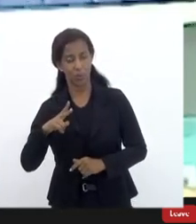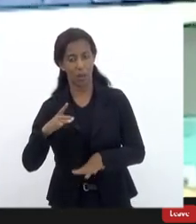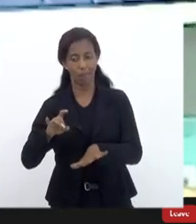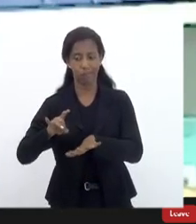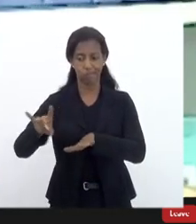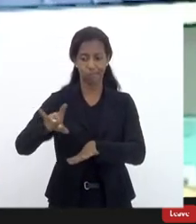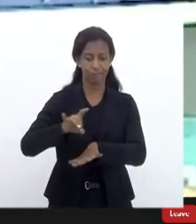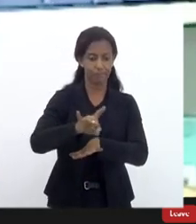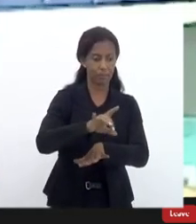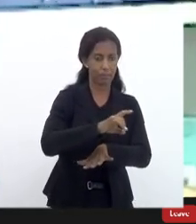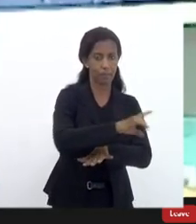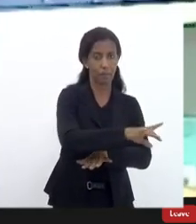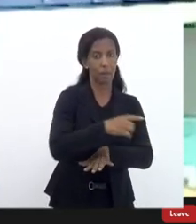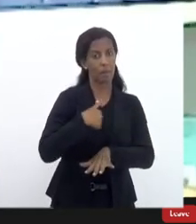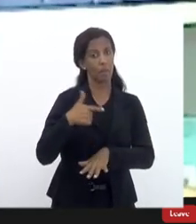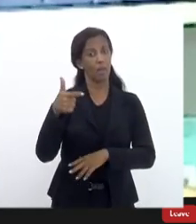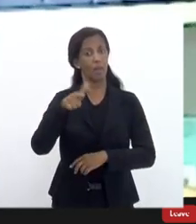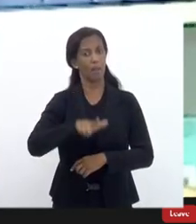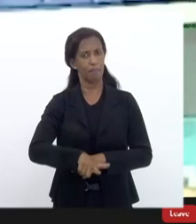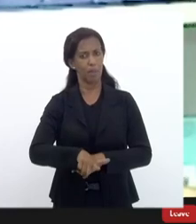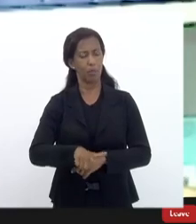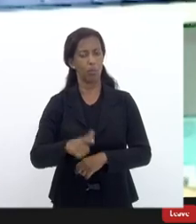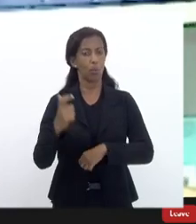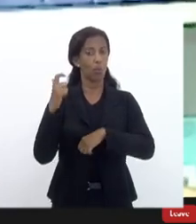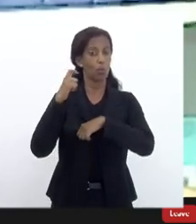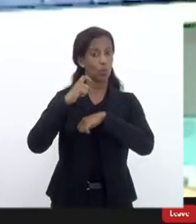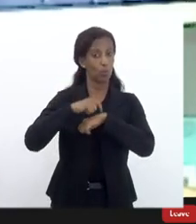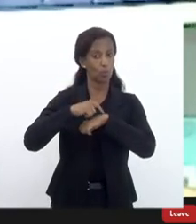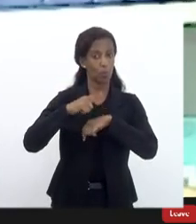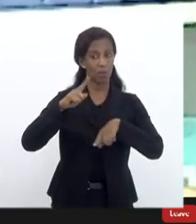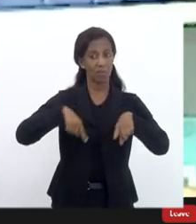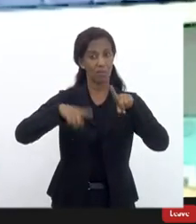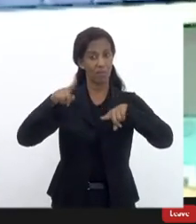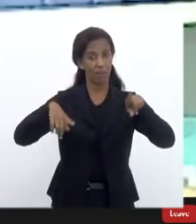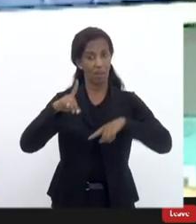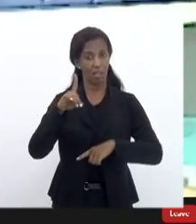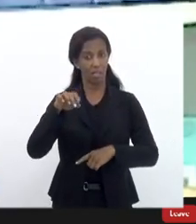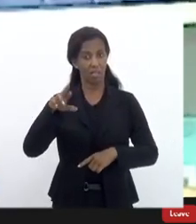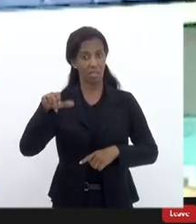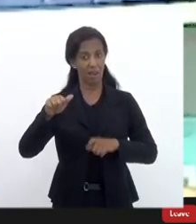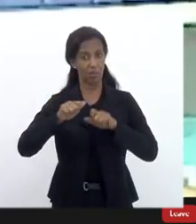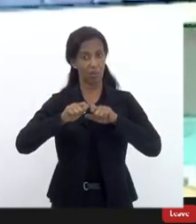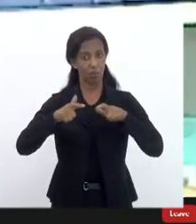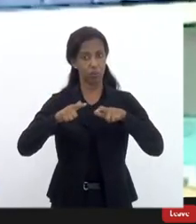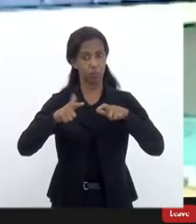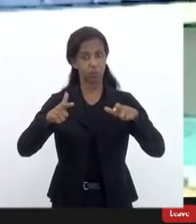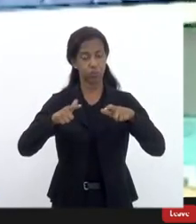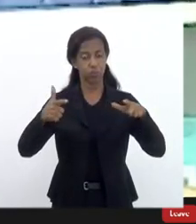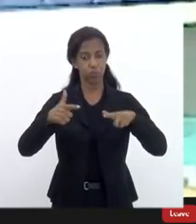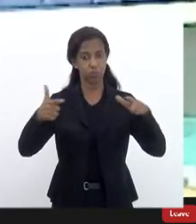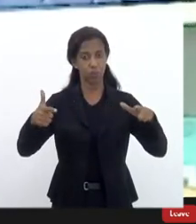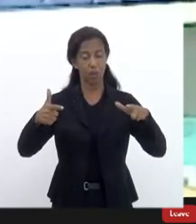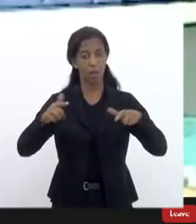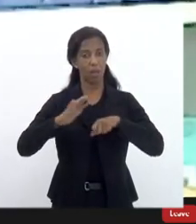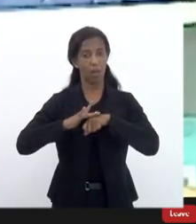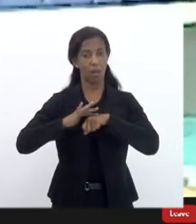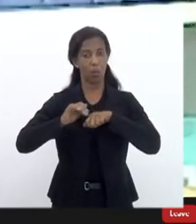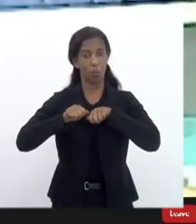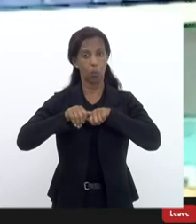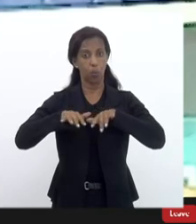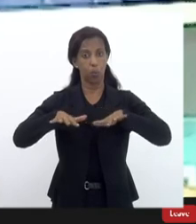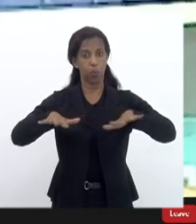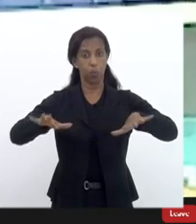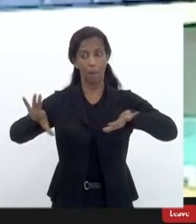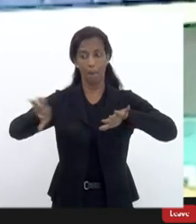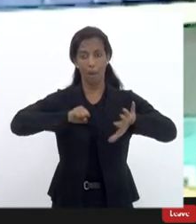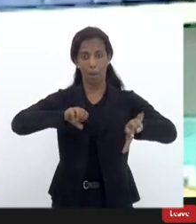e repito, no período de variante Delta, está aumentando a contaminação